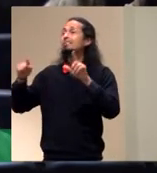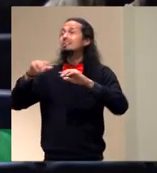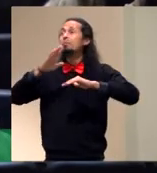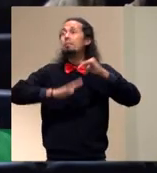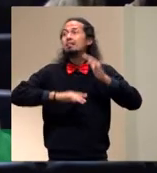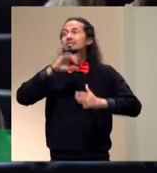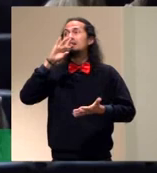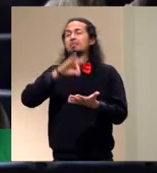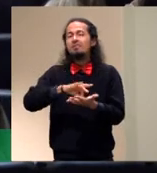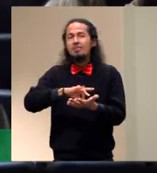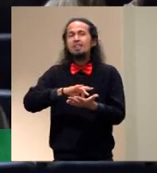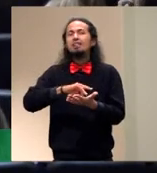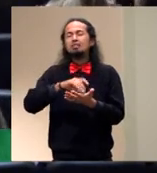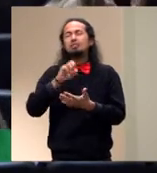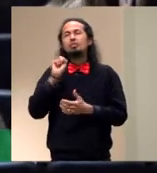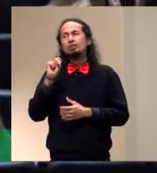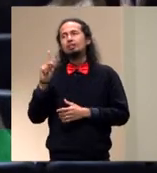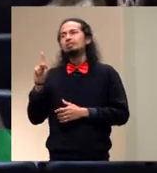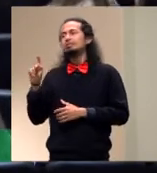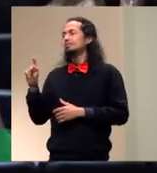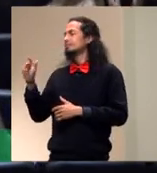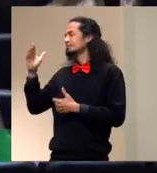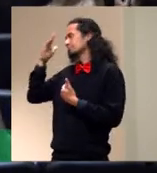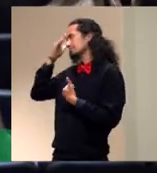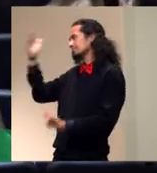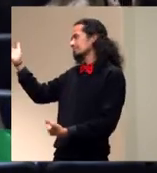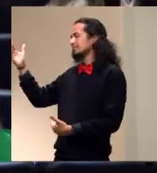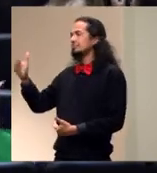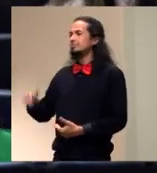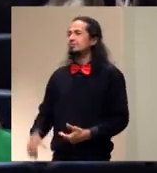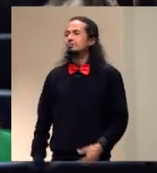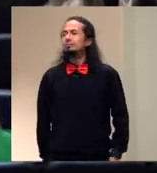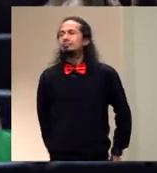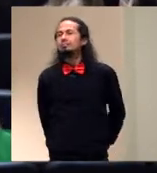Muito obrigada. Obrigada, senhora.